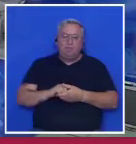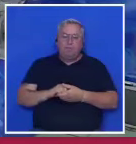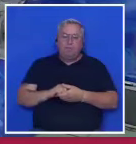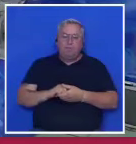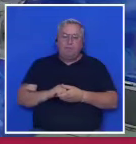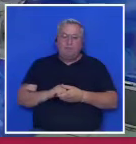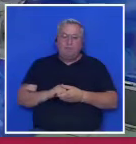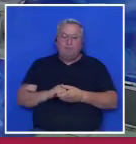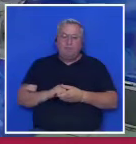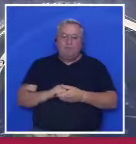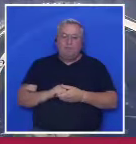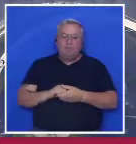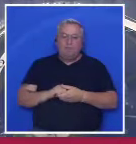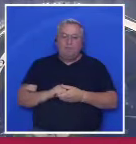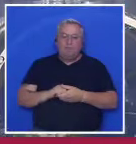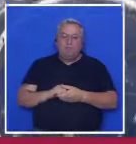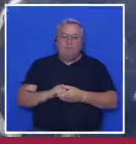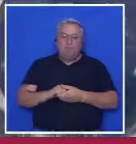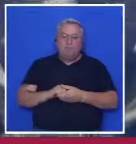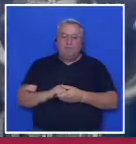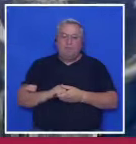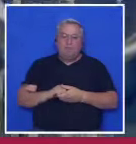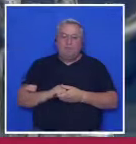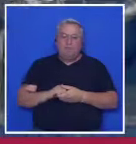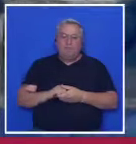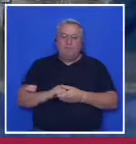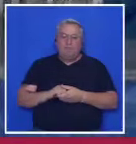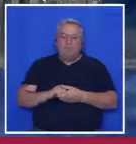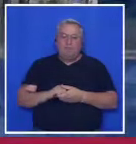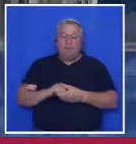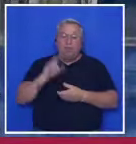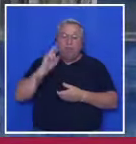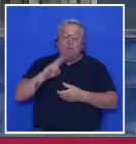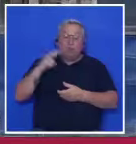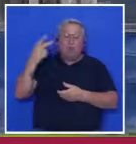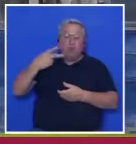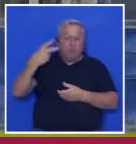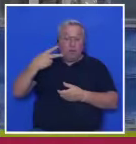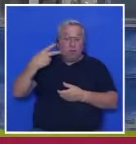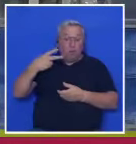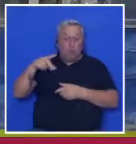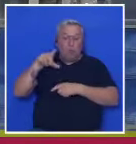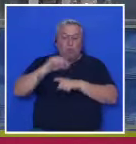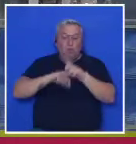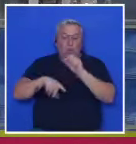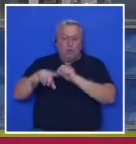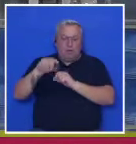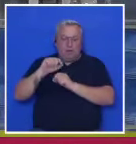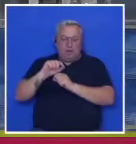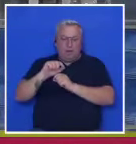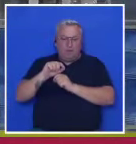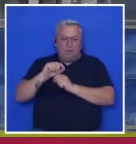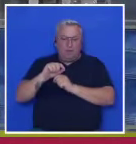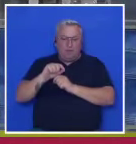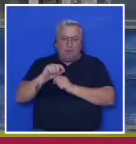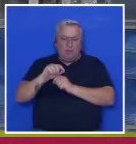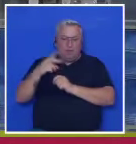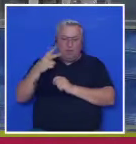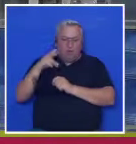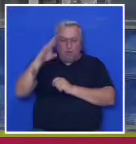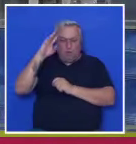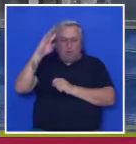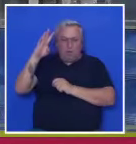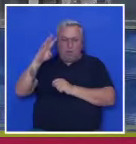bolas ao globo valendo. Vamos ver agora o nosso segundo sorteio com o segundo prêmio